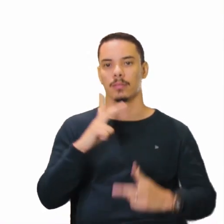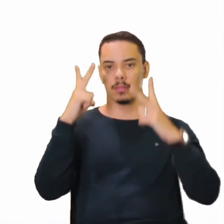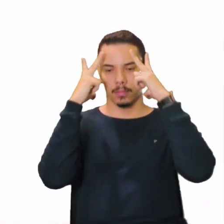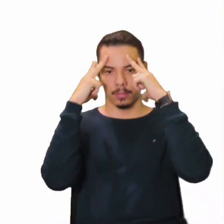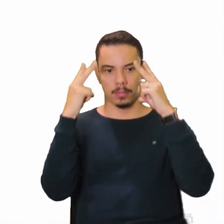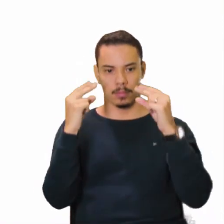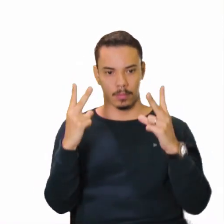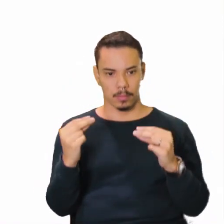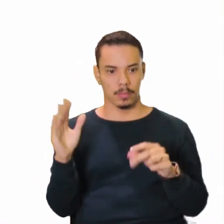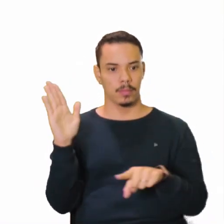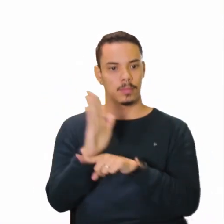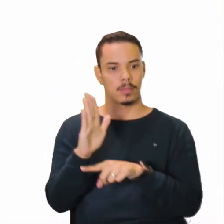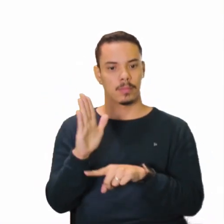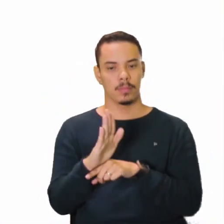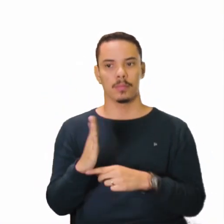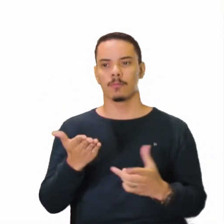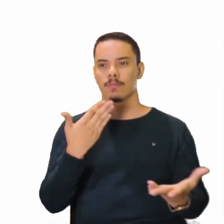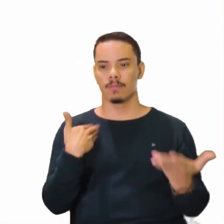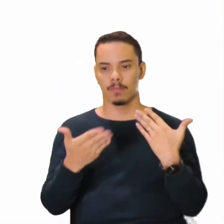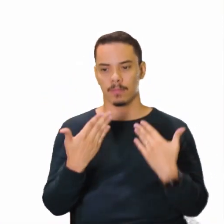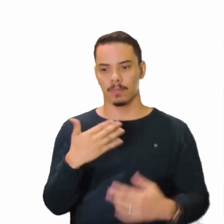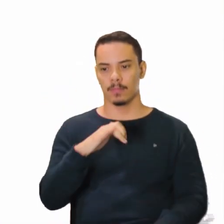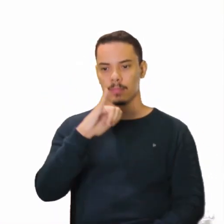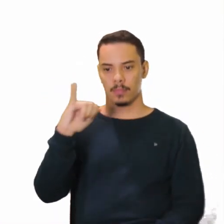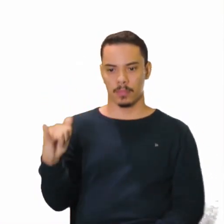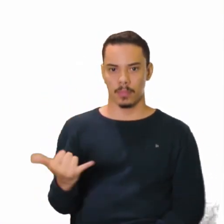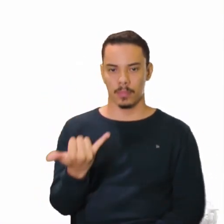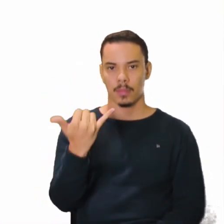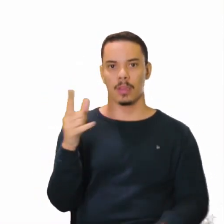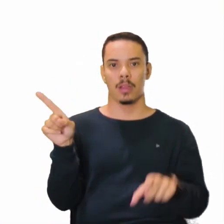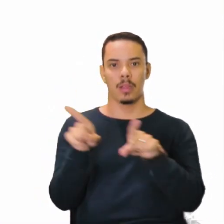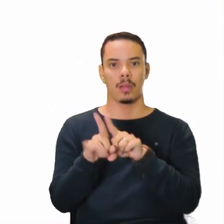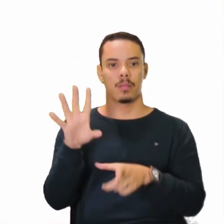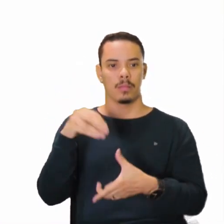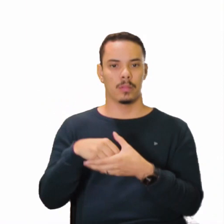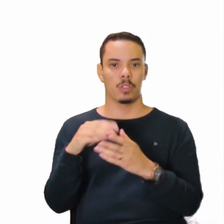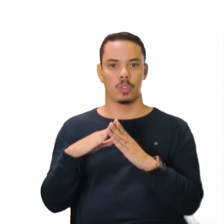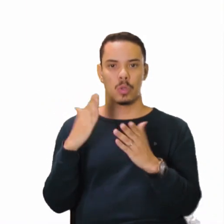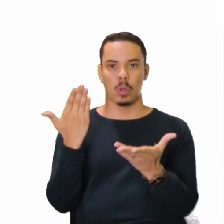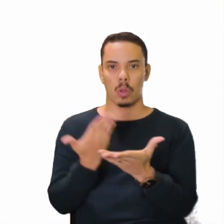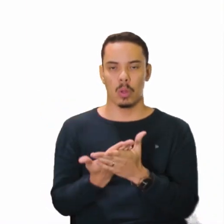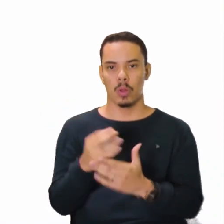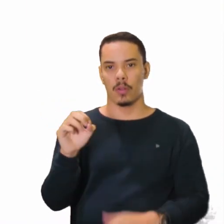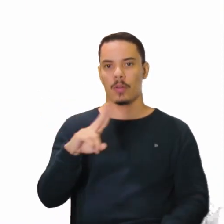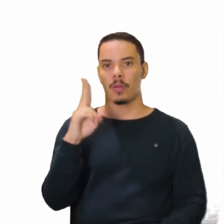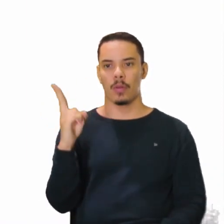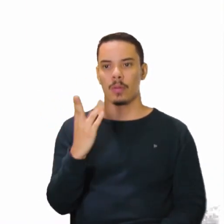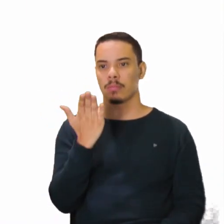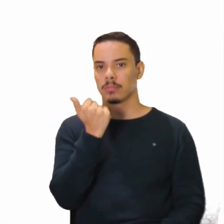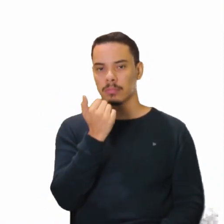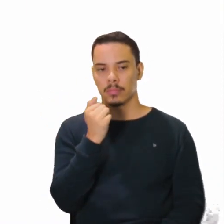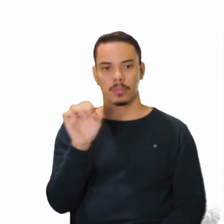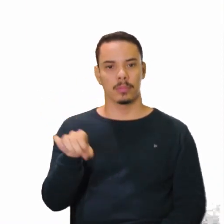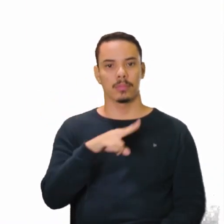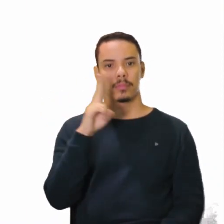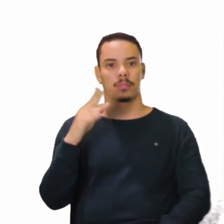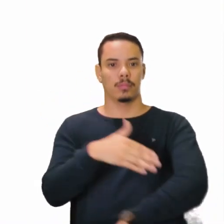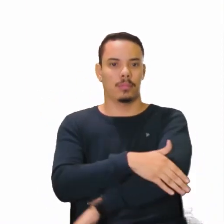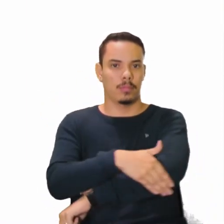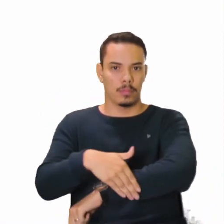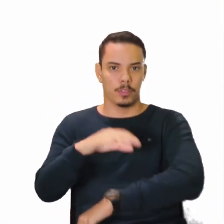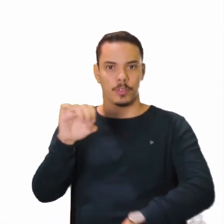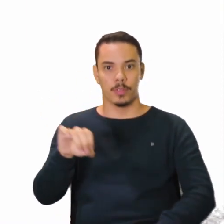e favorável em um bate-papo na praça, no pátio da escola, na fila da merenda, na estrada, né,